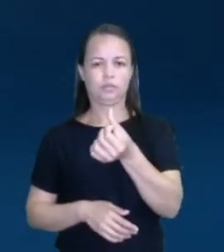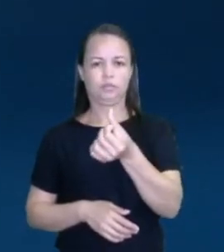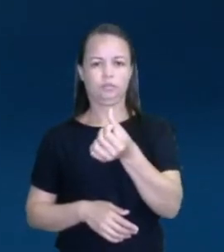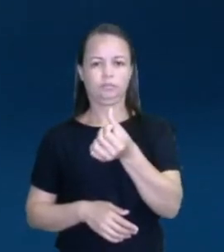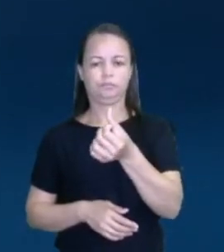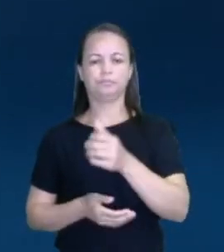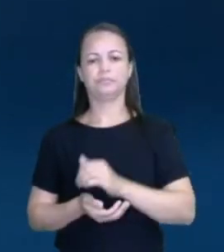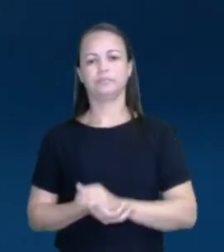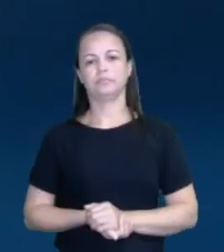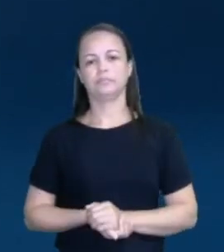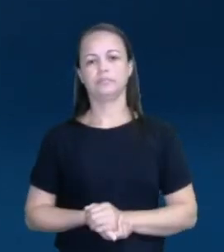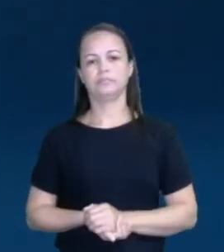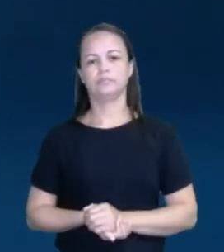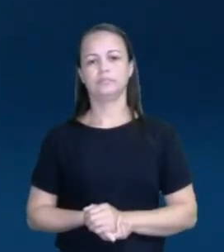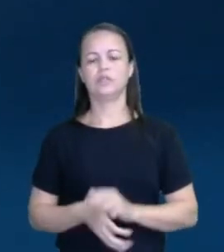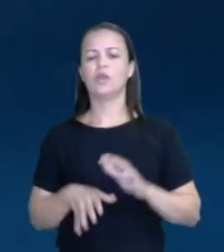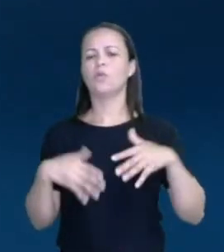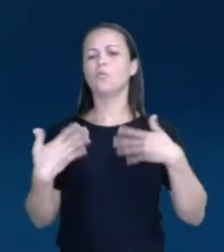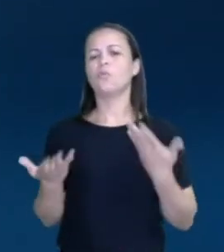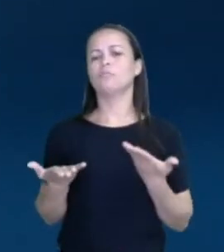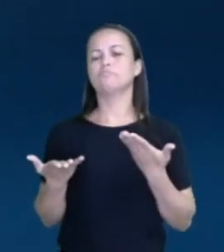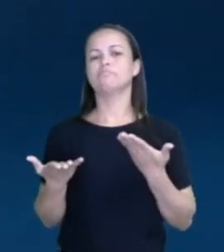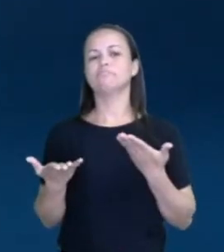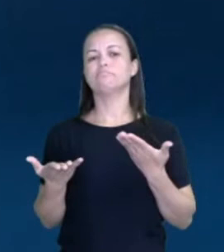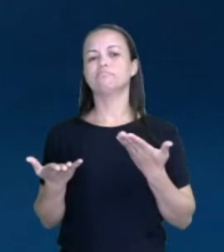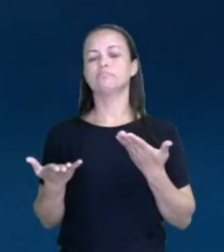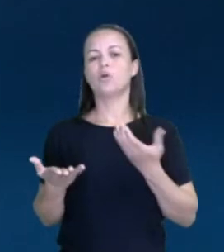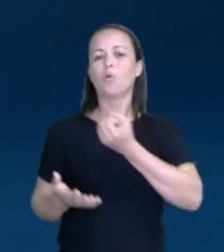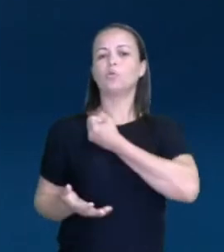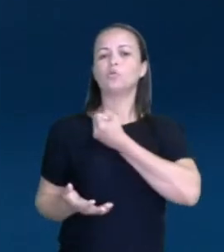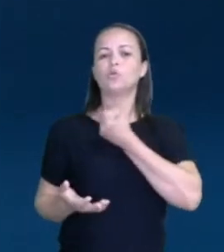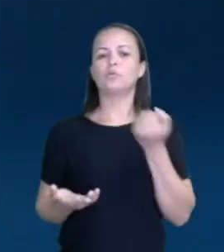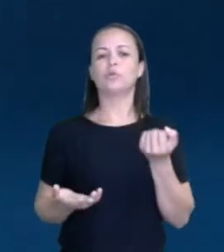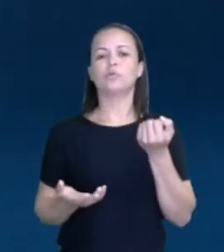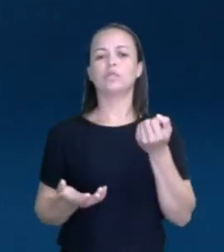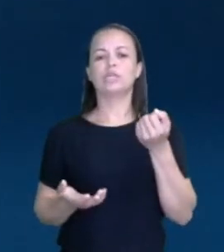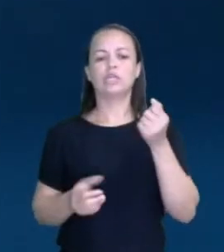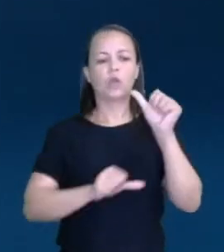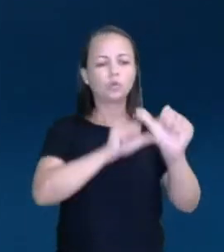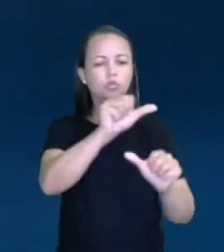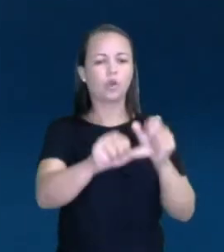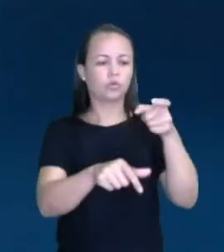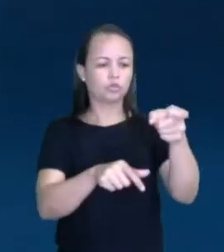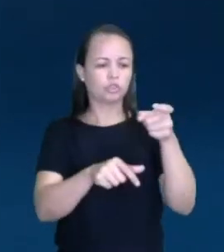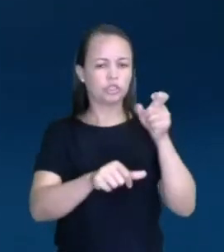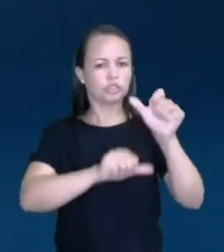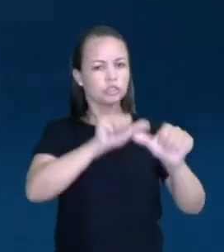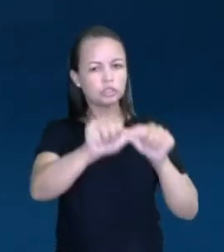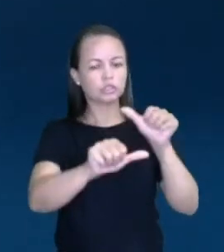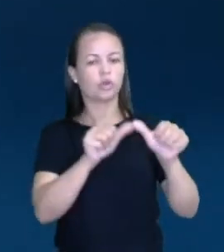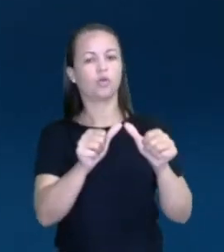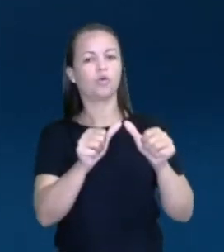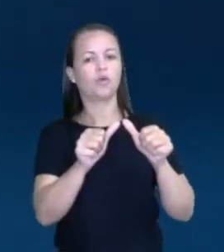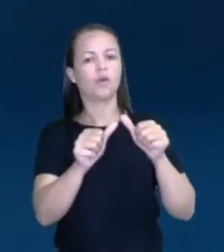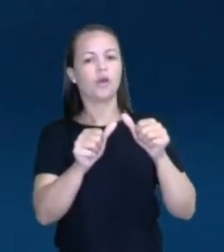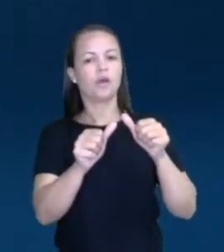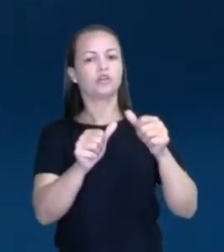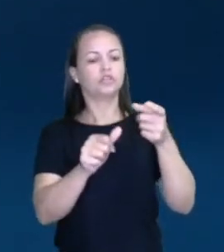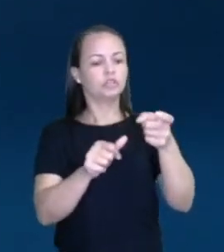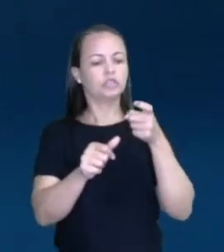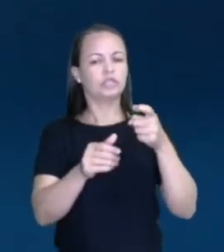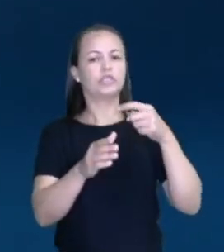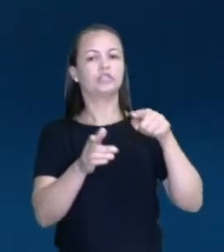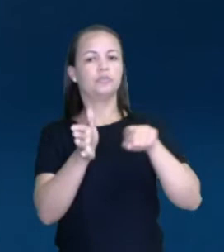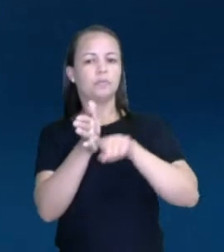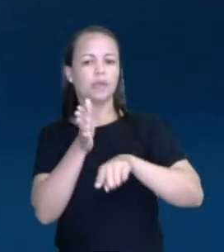6. Qual é o número que eu coloco aqui no lugar de x, que eu faço x menos 4 igual